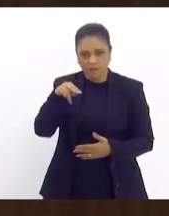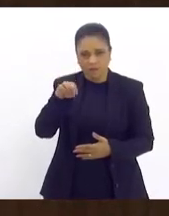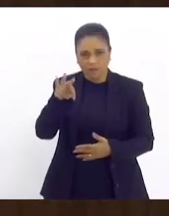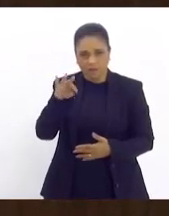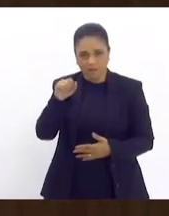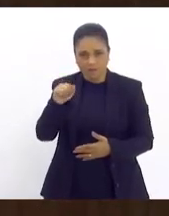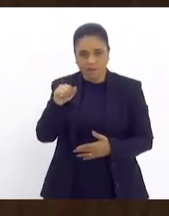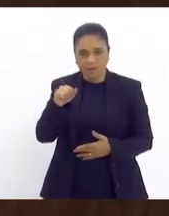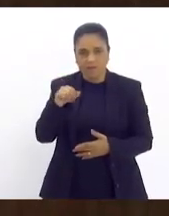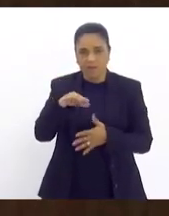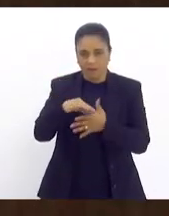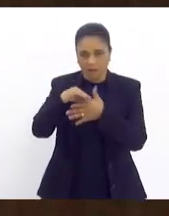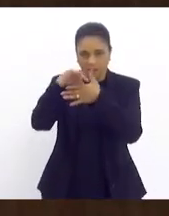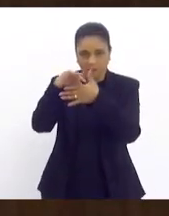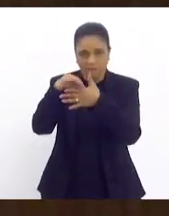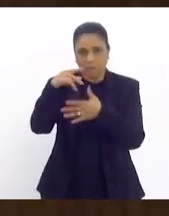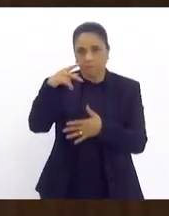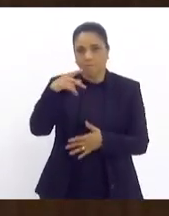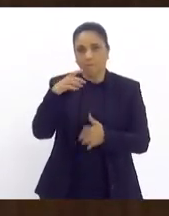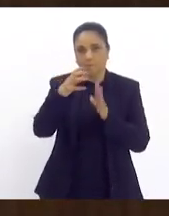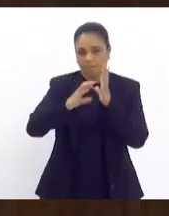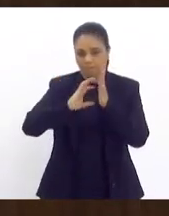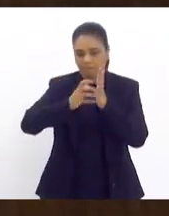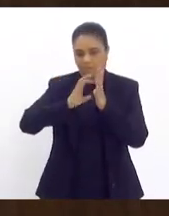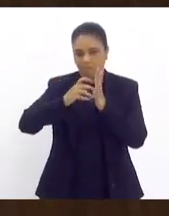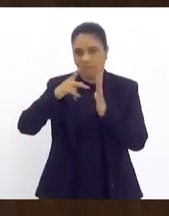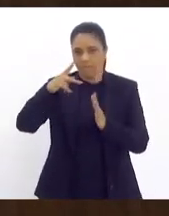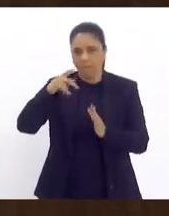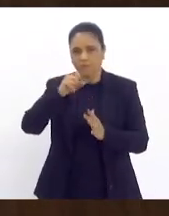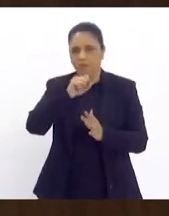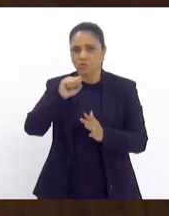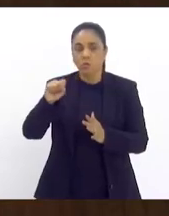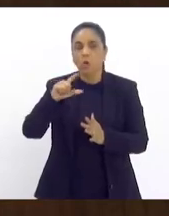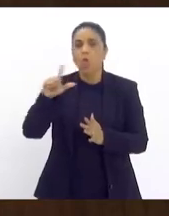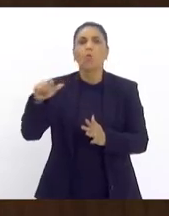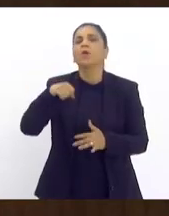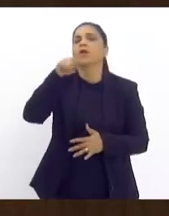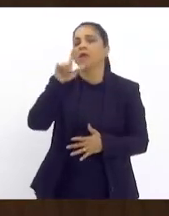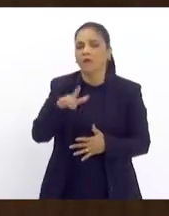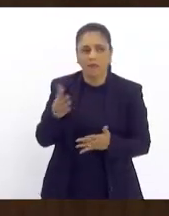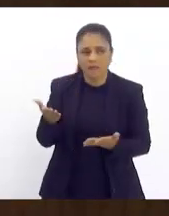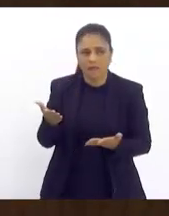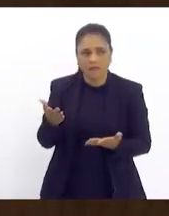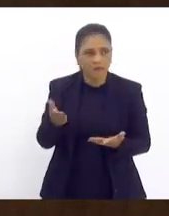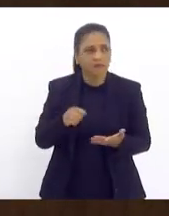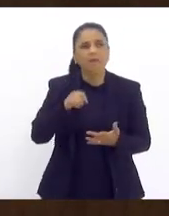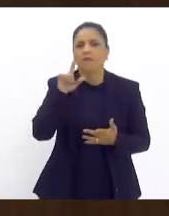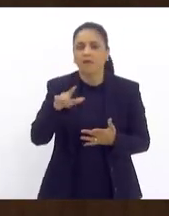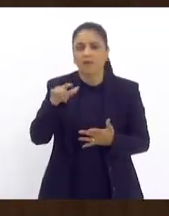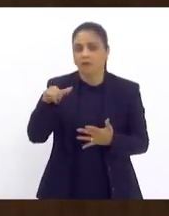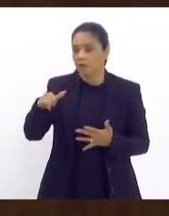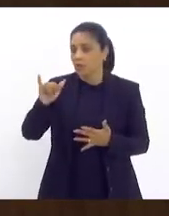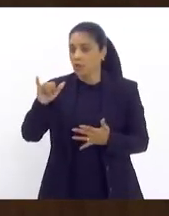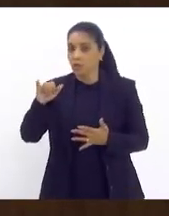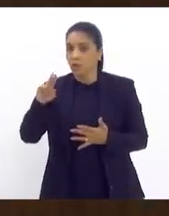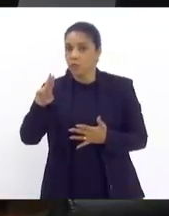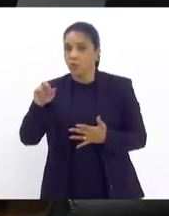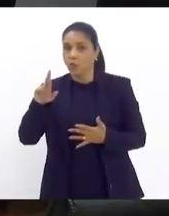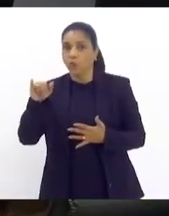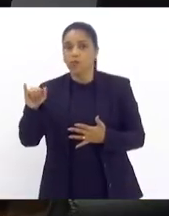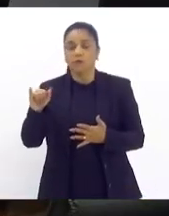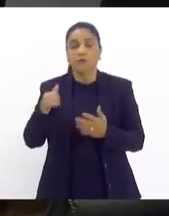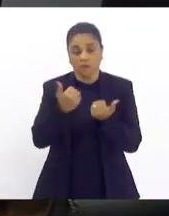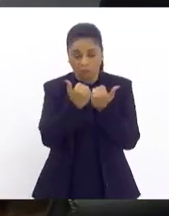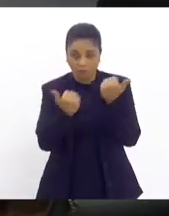PSOL quem é quem é o líder do pessoal mas o Yuri não tão de presente tem um